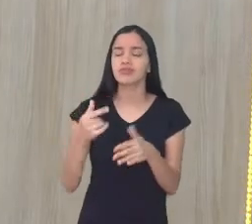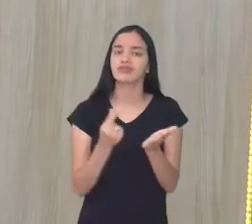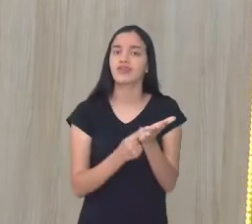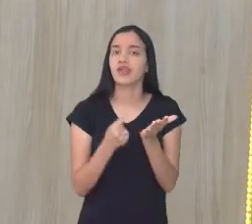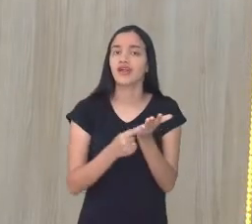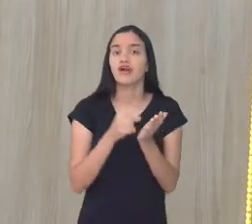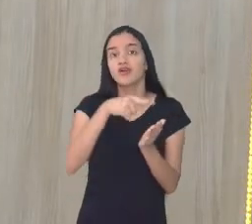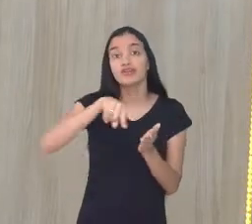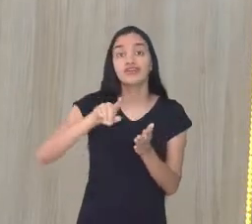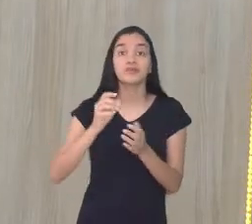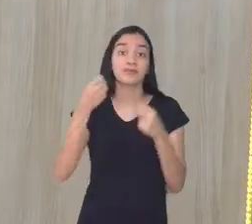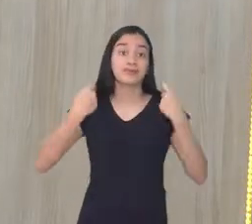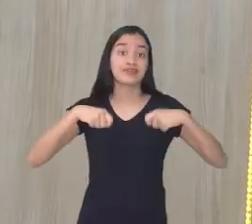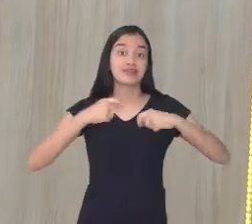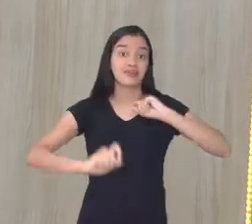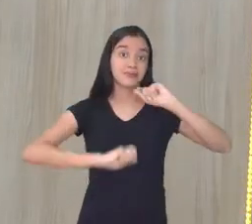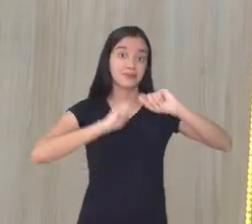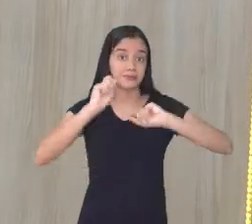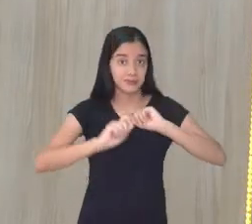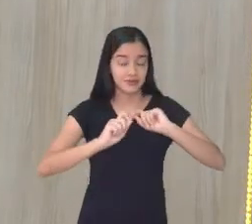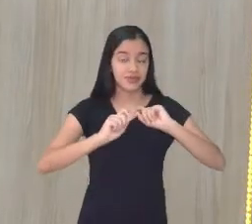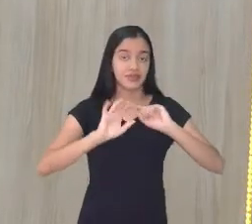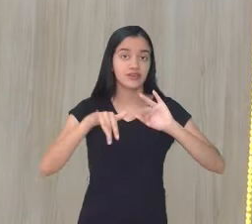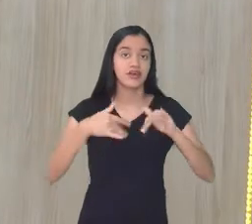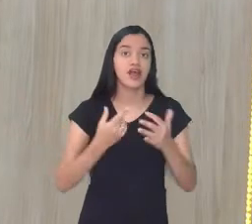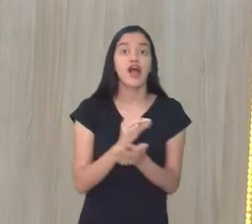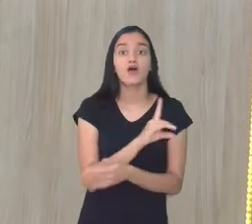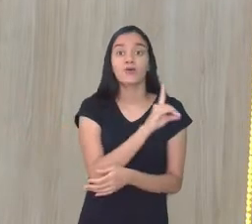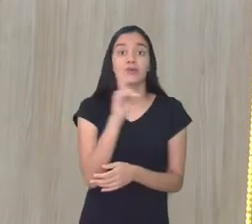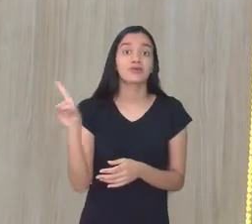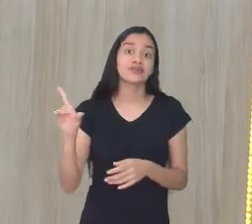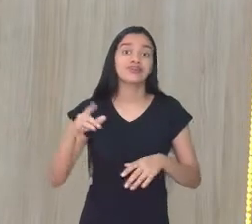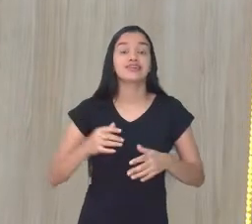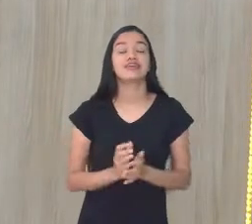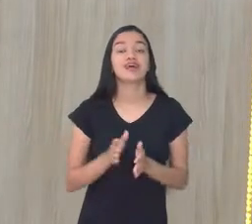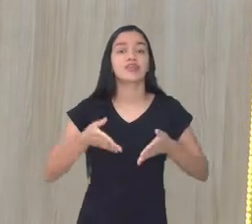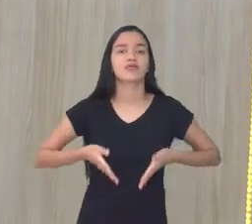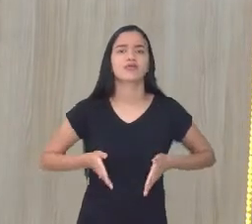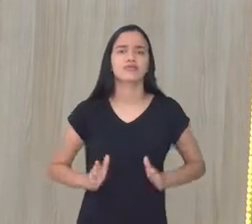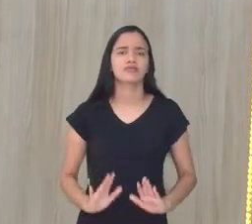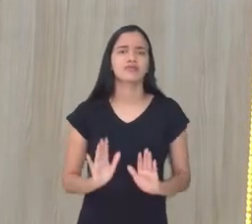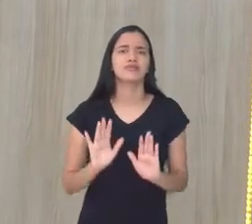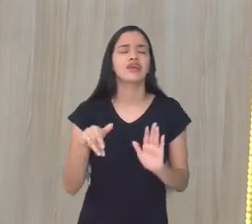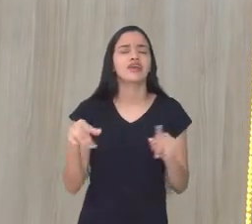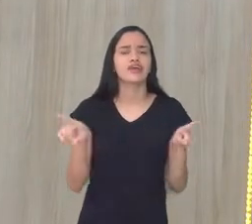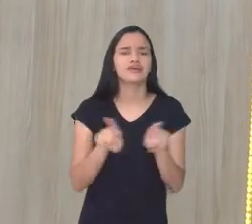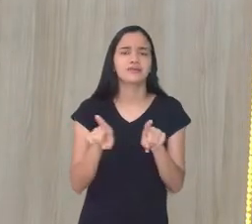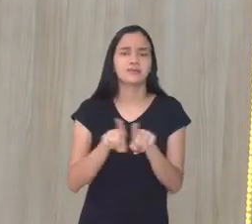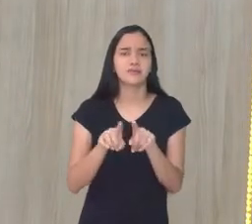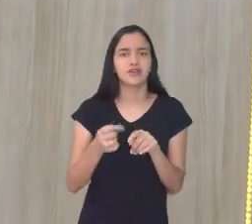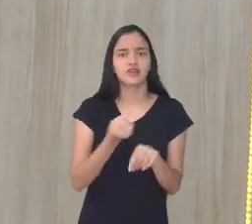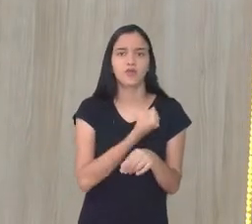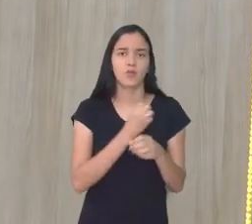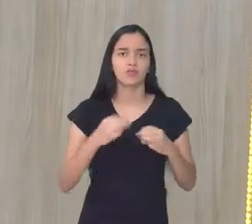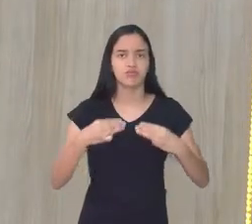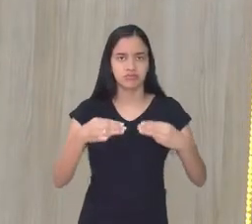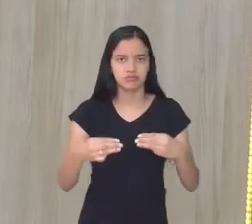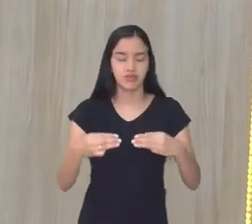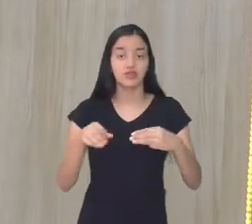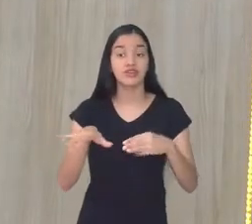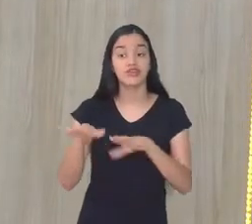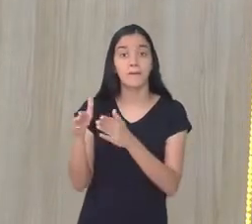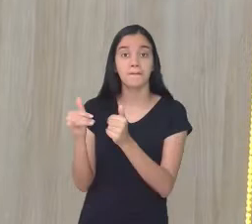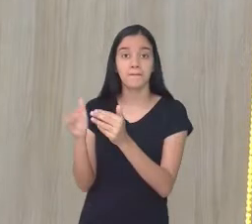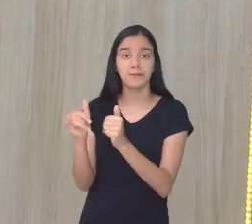aplicativo, vocês vão precisar de a data de aniversário de vocês e o número da matrícula, que vocês pegam lá na escola.